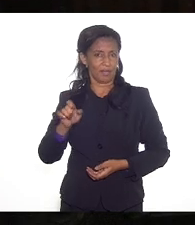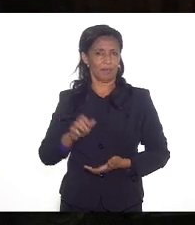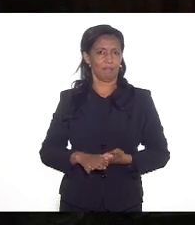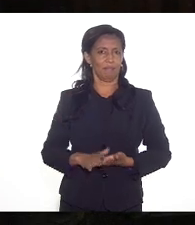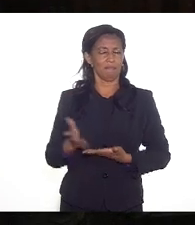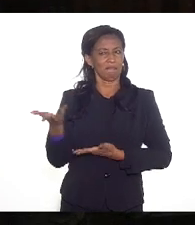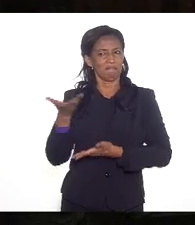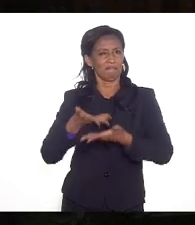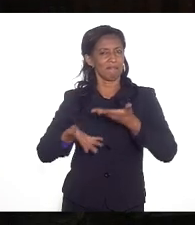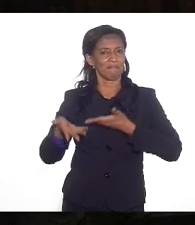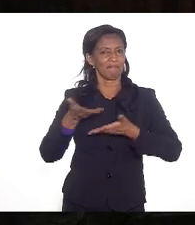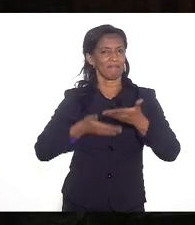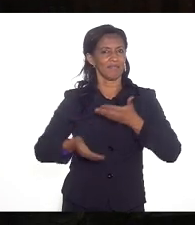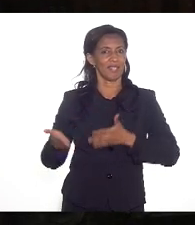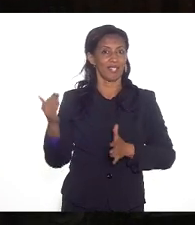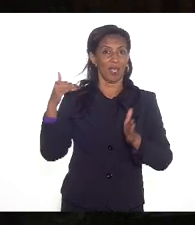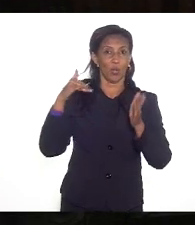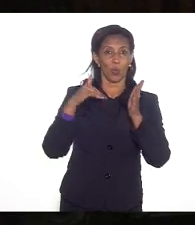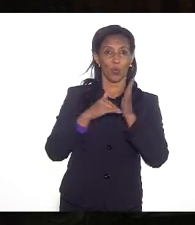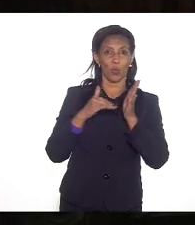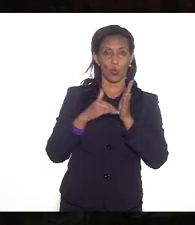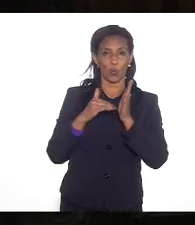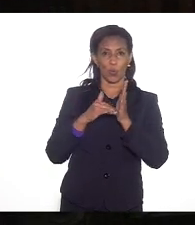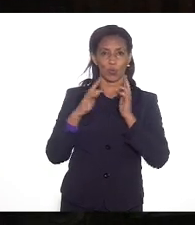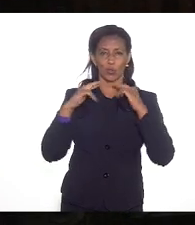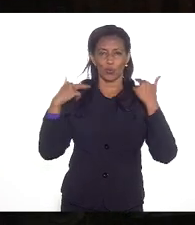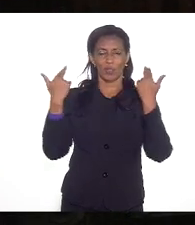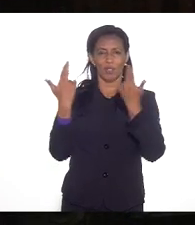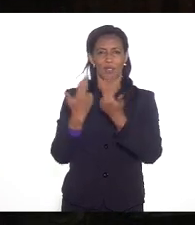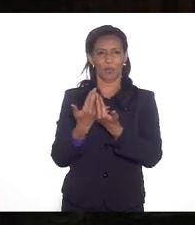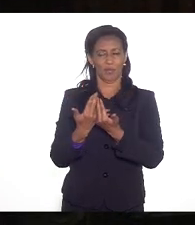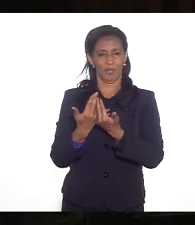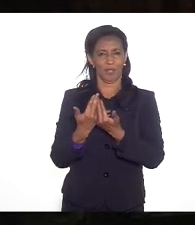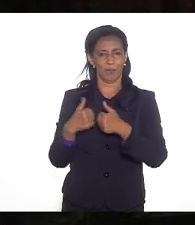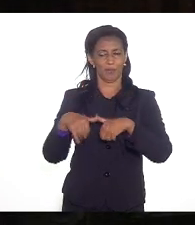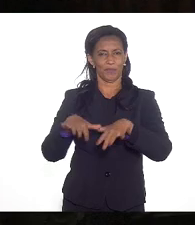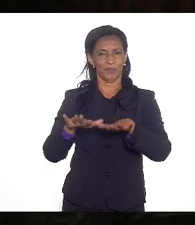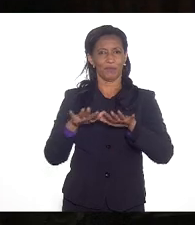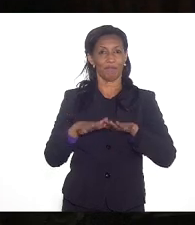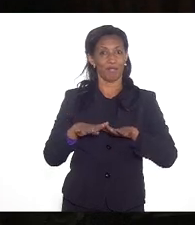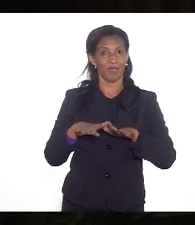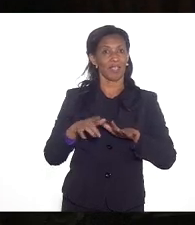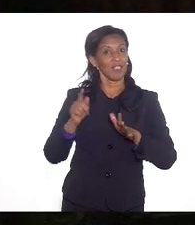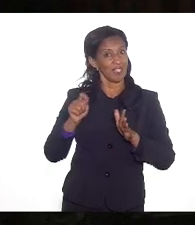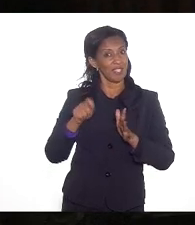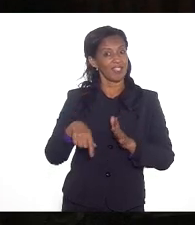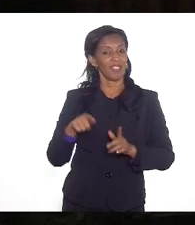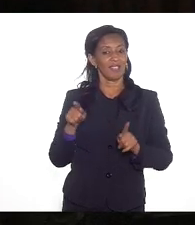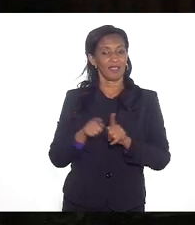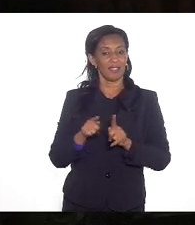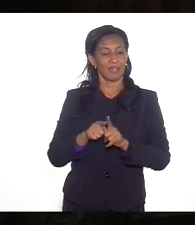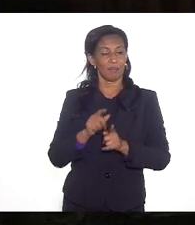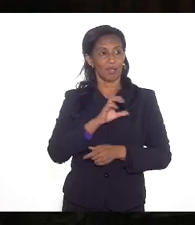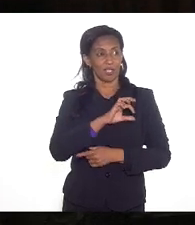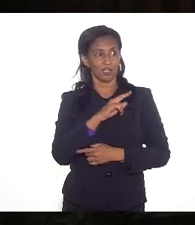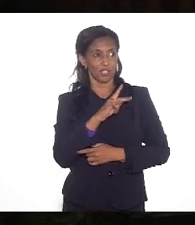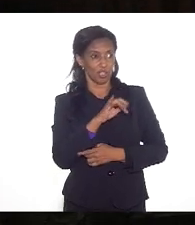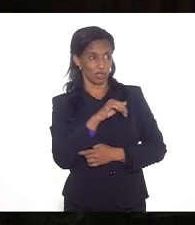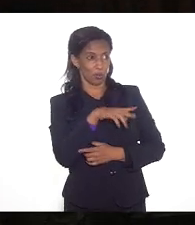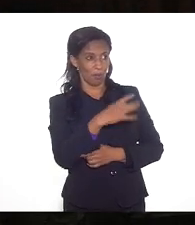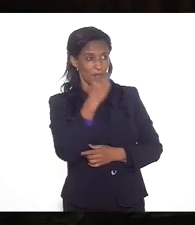eu participei da última legislatura do Palácio Tiradentes isso era registrado Deputado Chico Machado